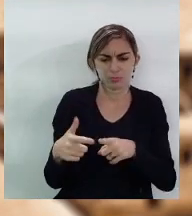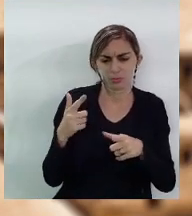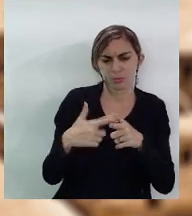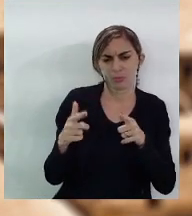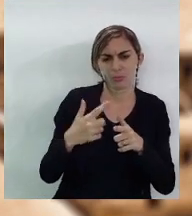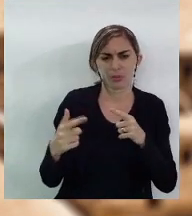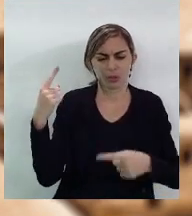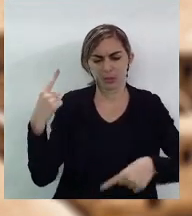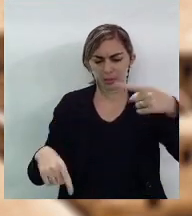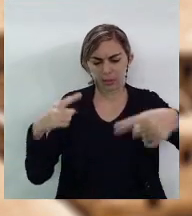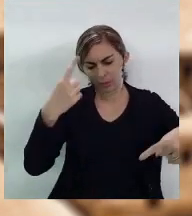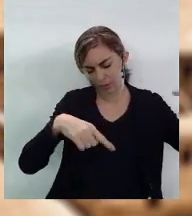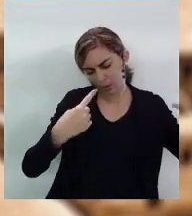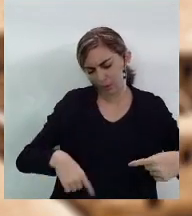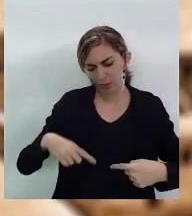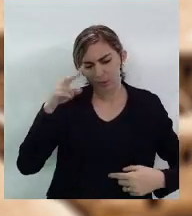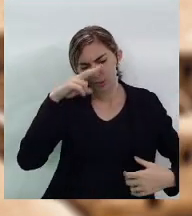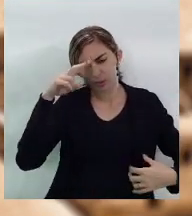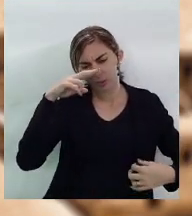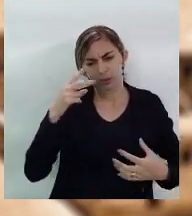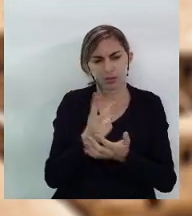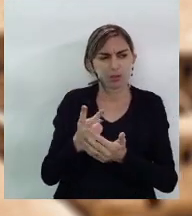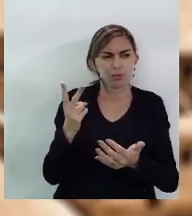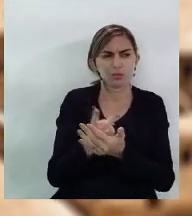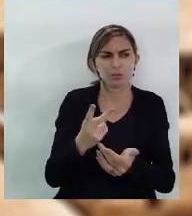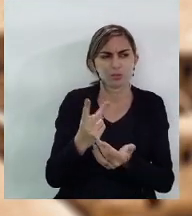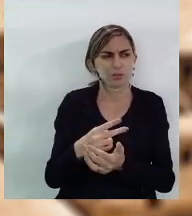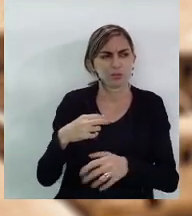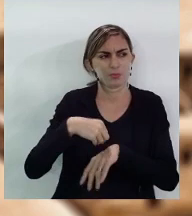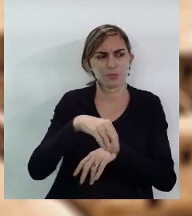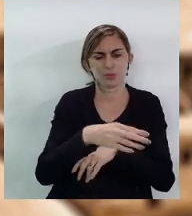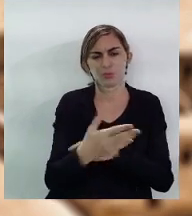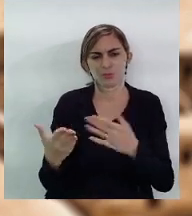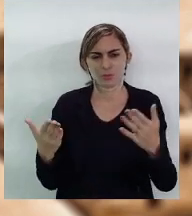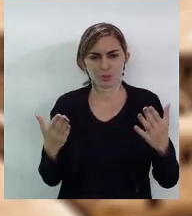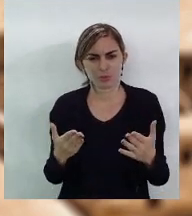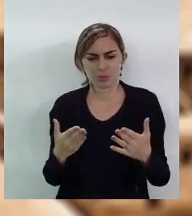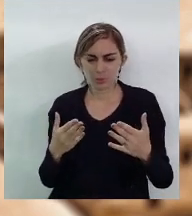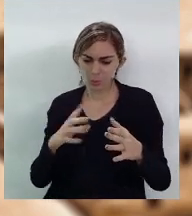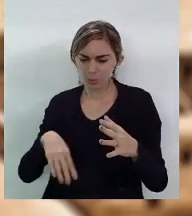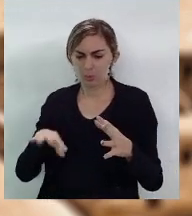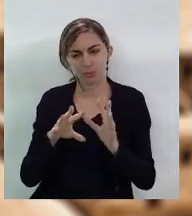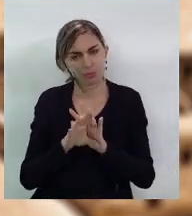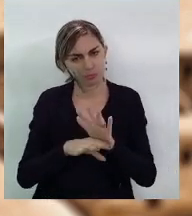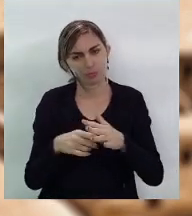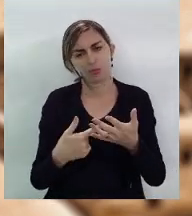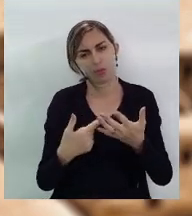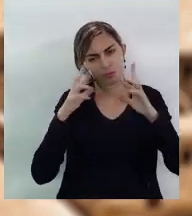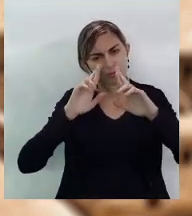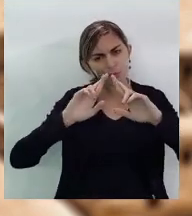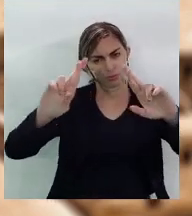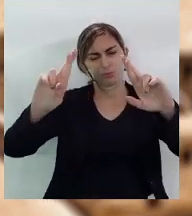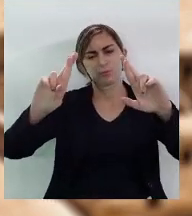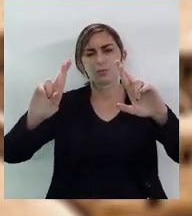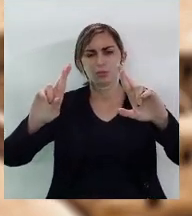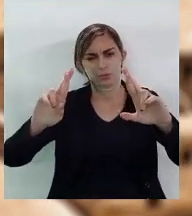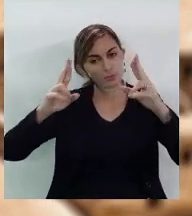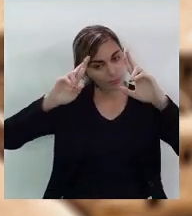e há conflitos. E lembrem-se sempre dessa questão, nosso componente, né? Respeito. Olha aí a